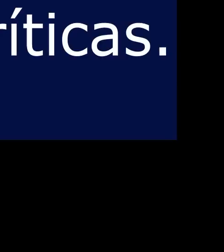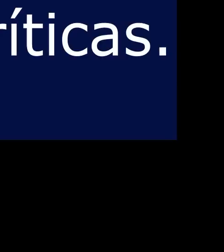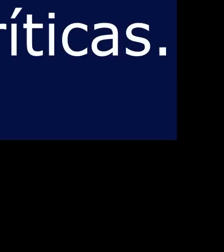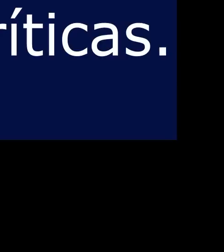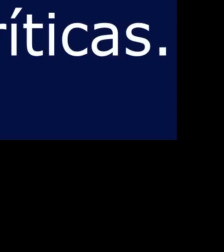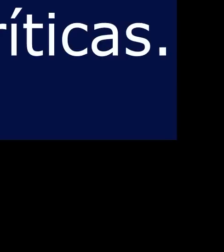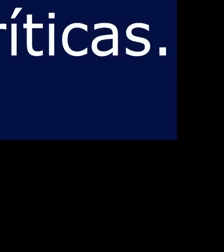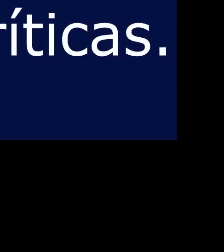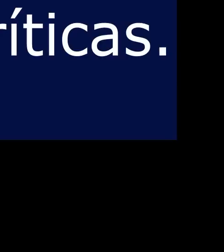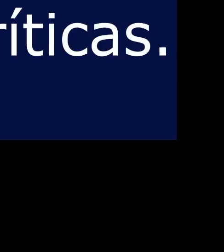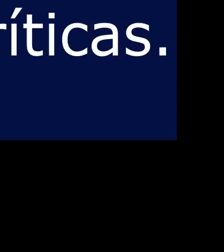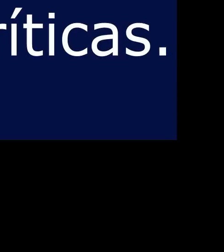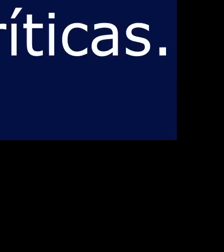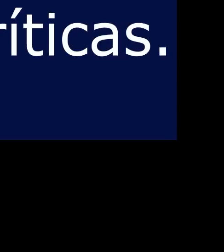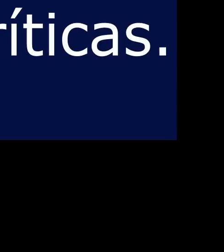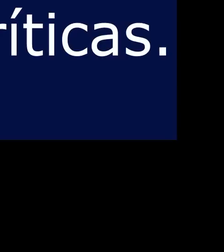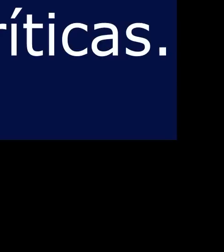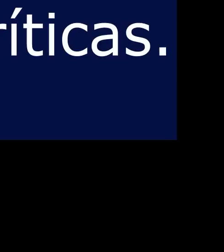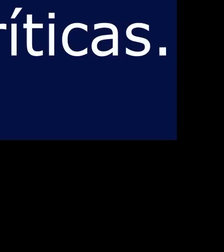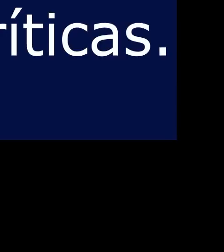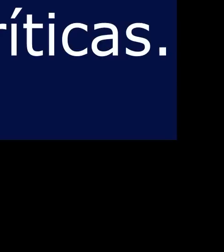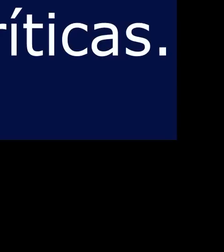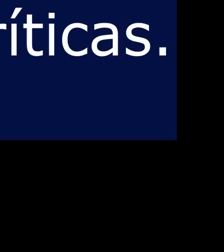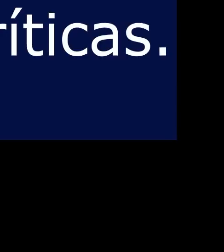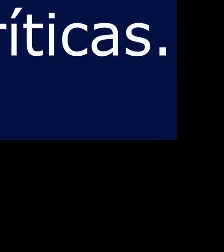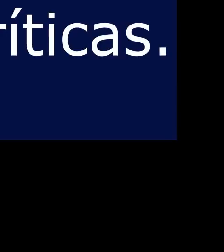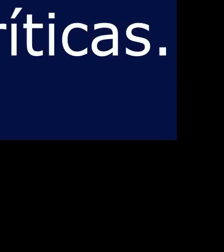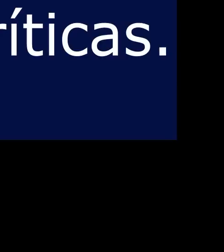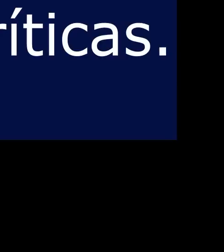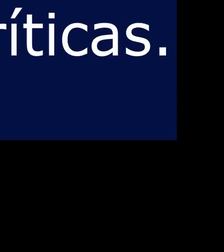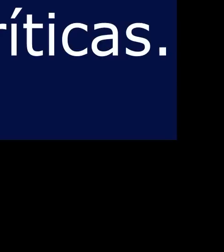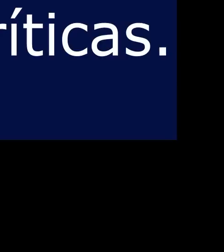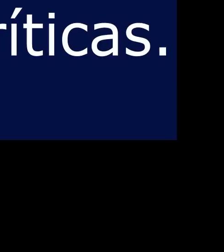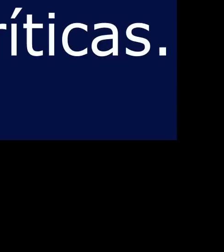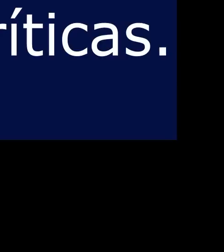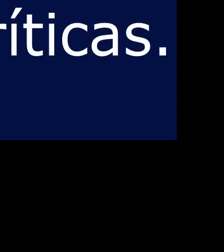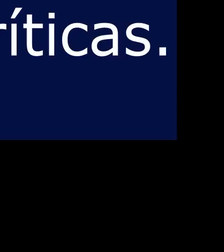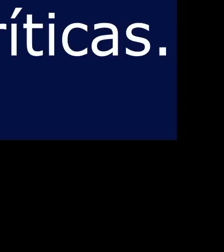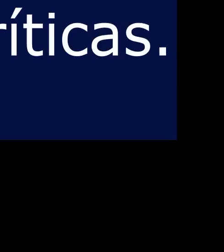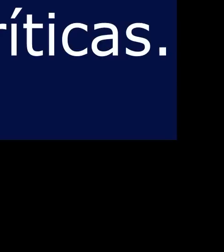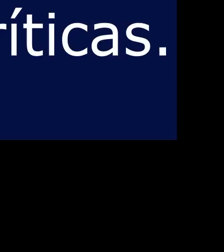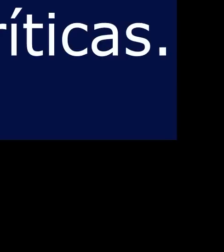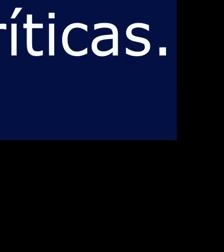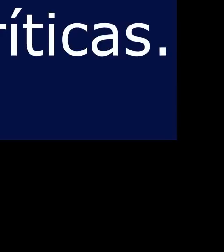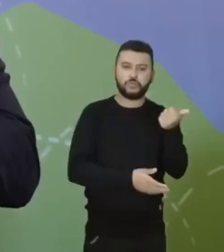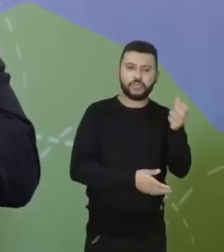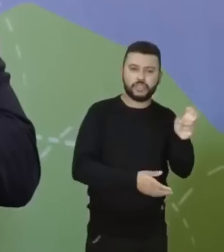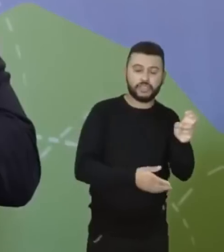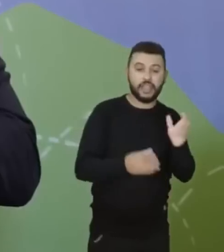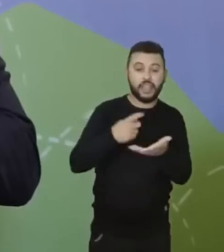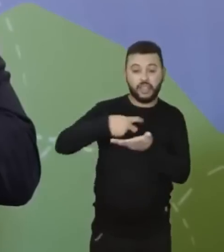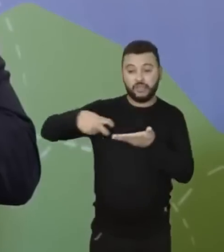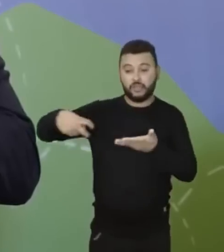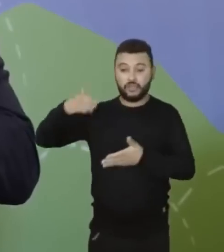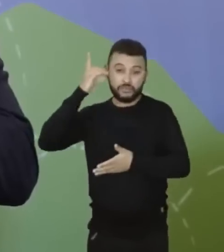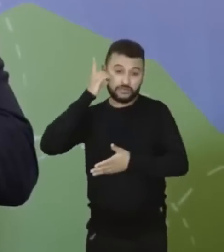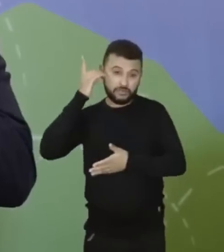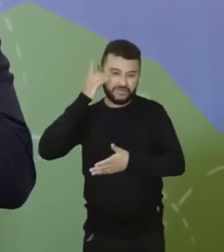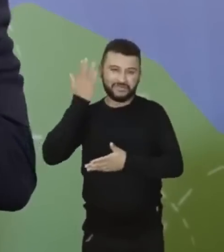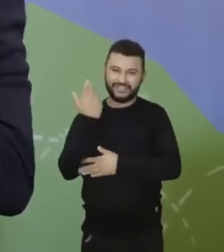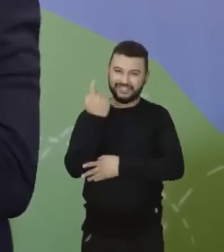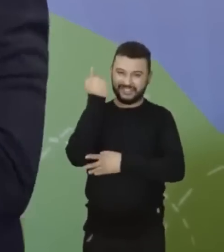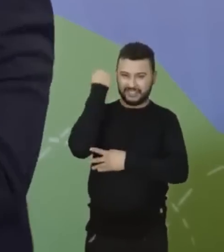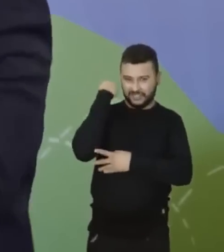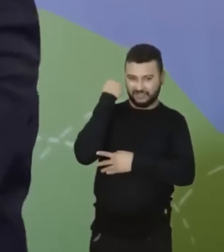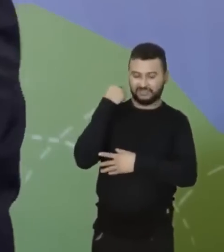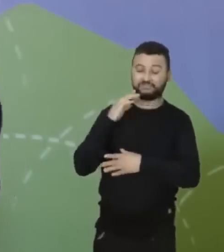Enquanto isso, uma fala do Lula no Foro de São Paulo tem gerado muitas críticas. Vamos assistir. E